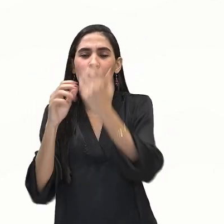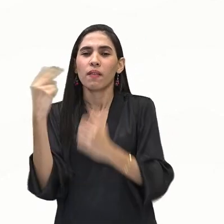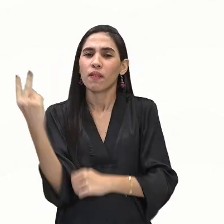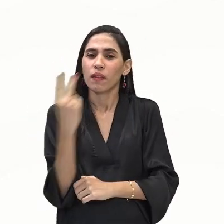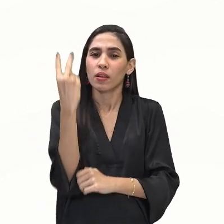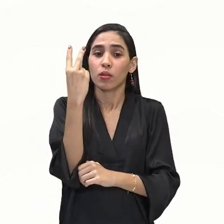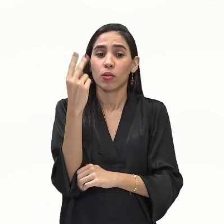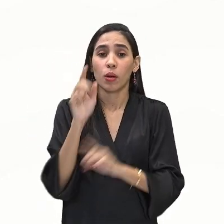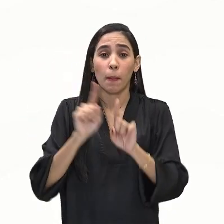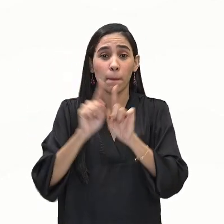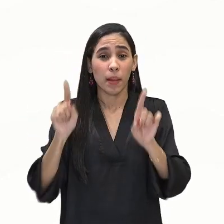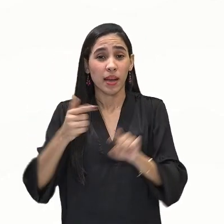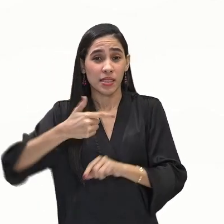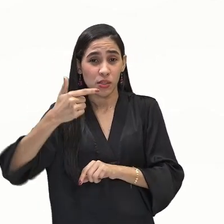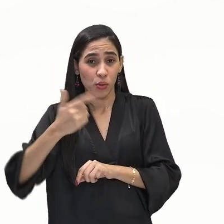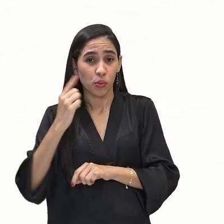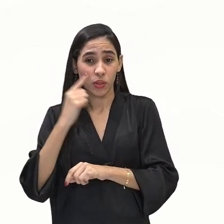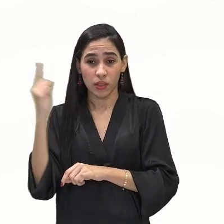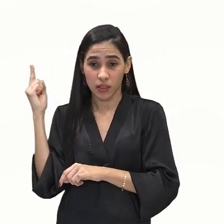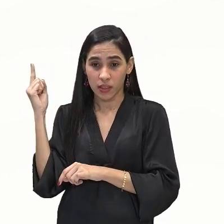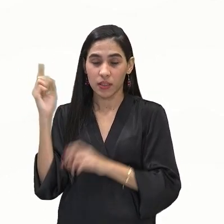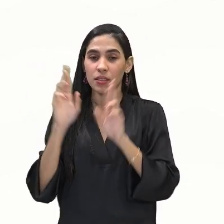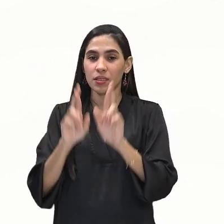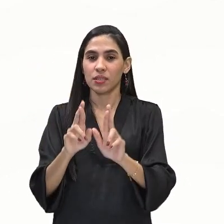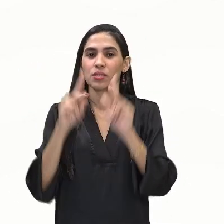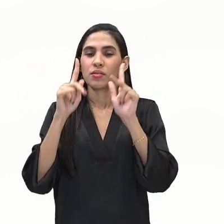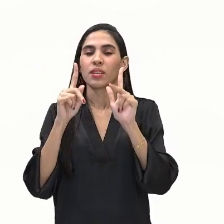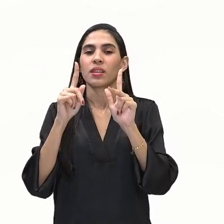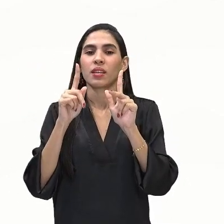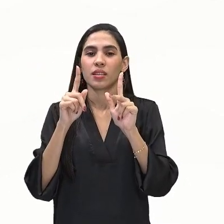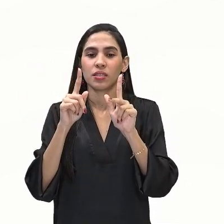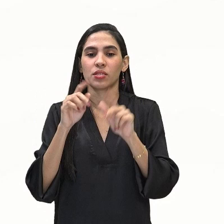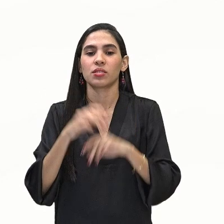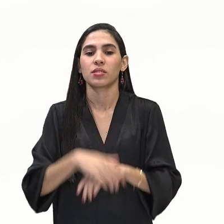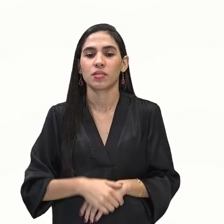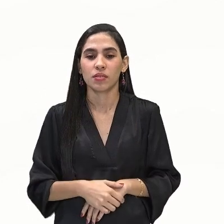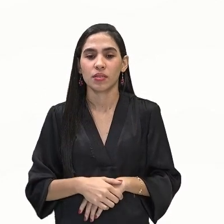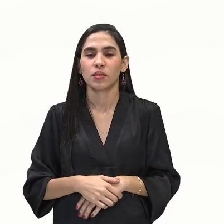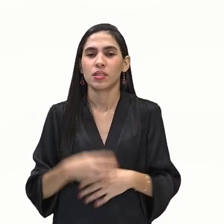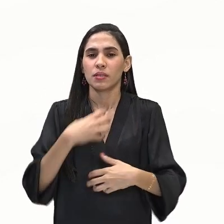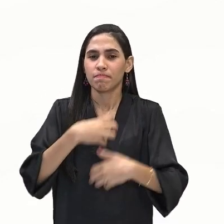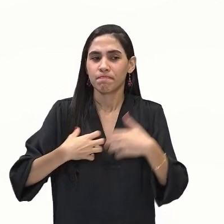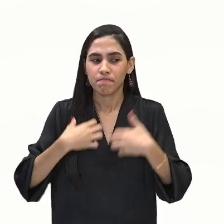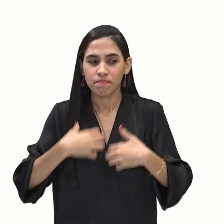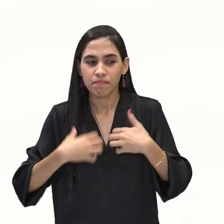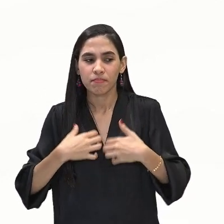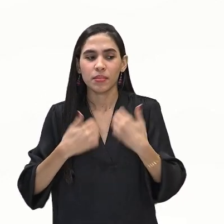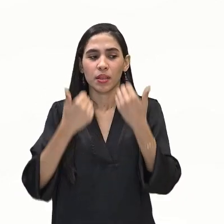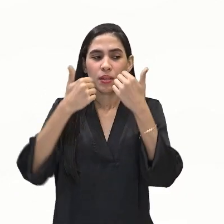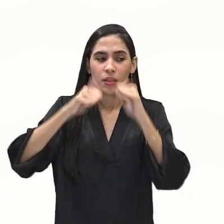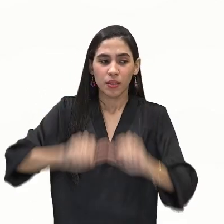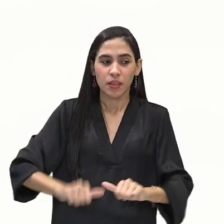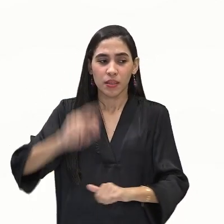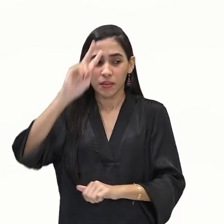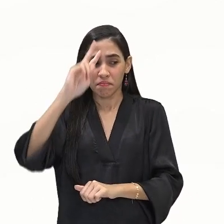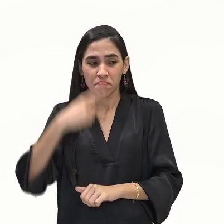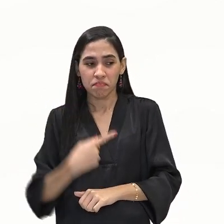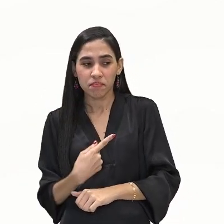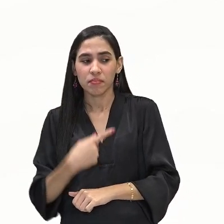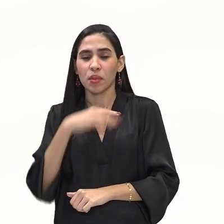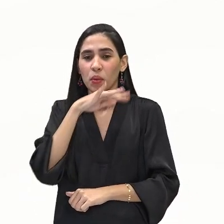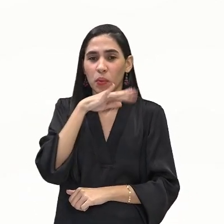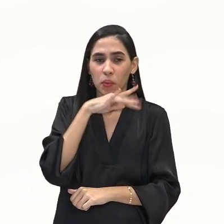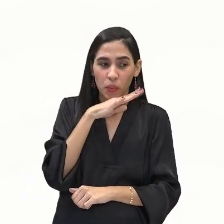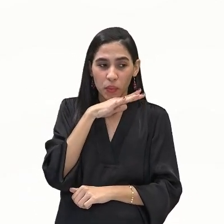as características já são diferentes. Egocentrismo, negativismo, pessimismo, desilusão. A primeira característica é a busca